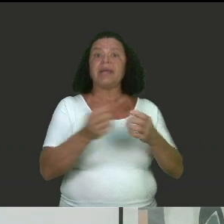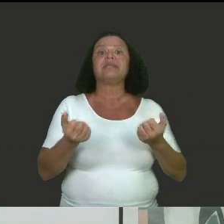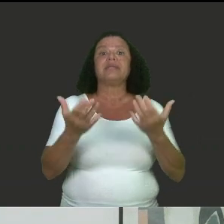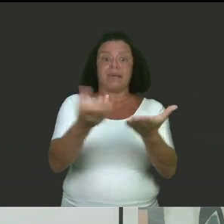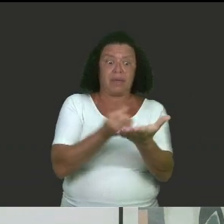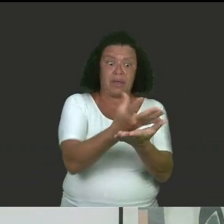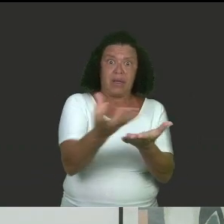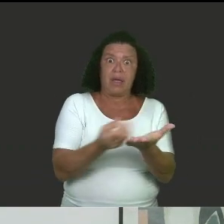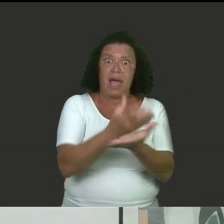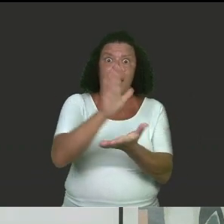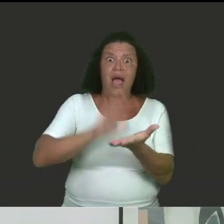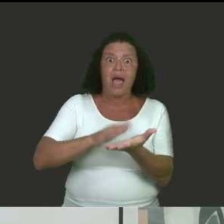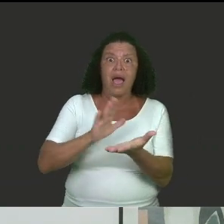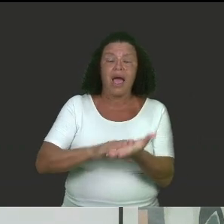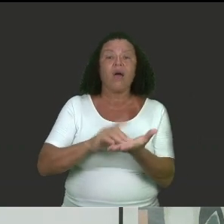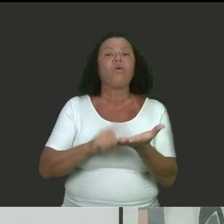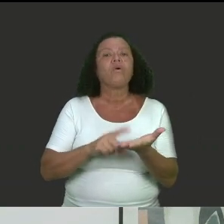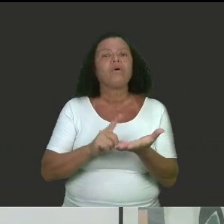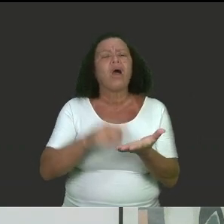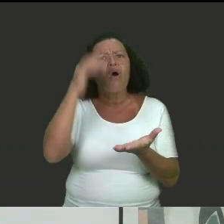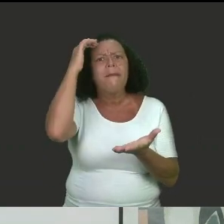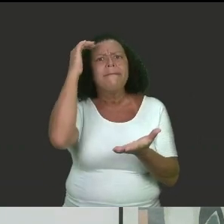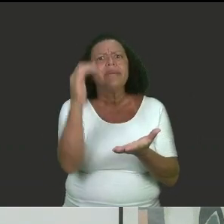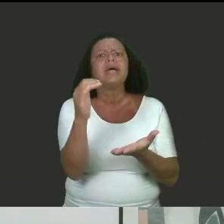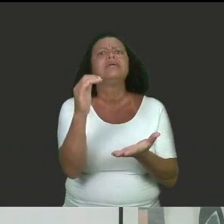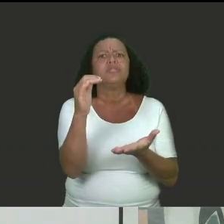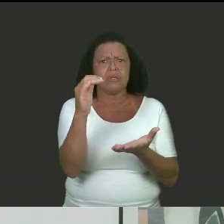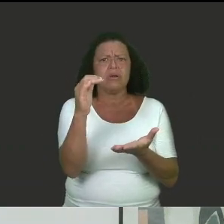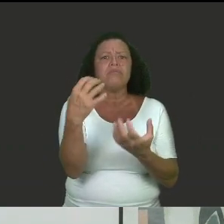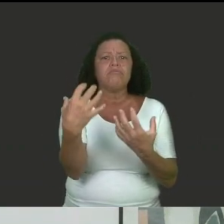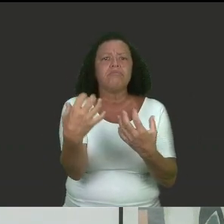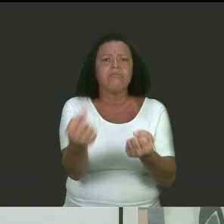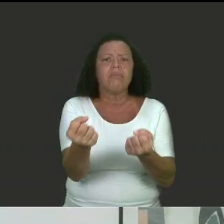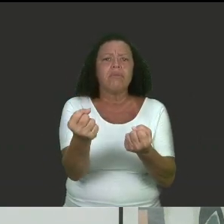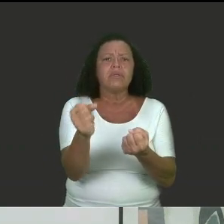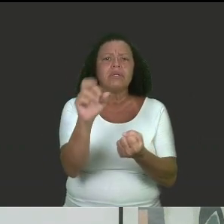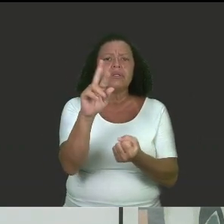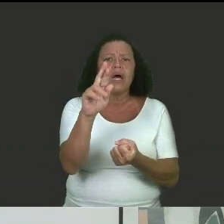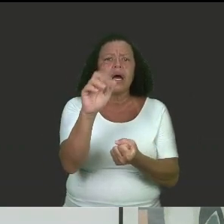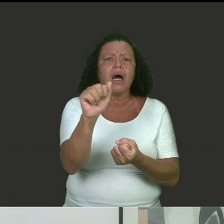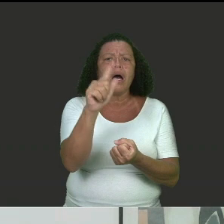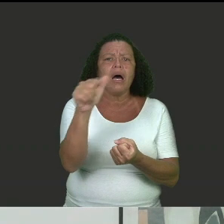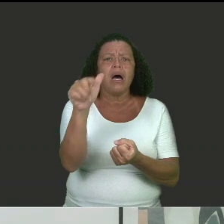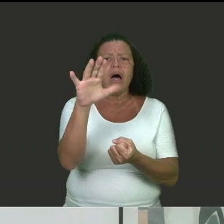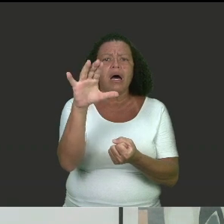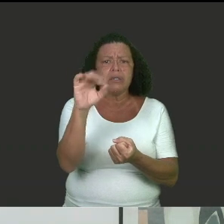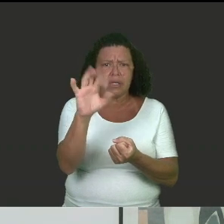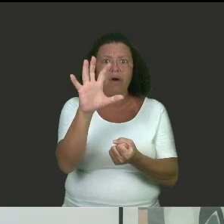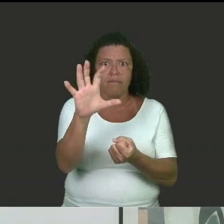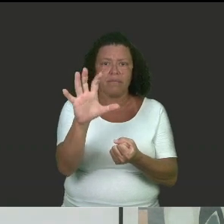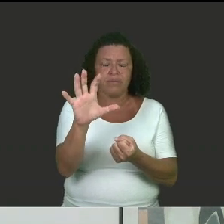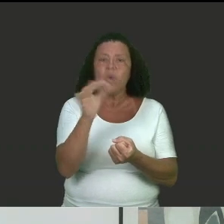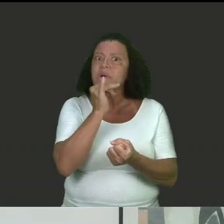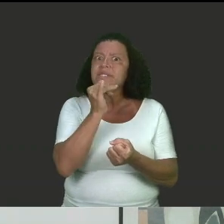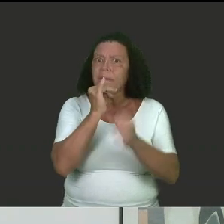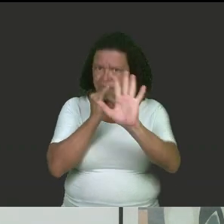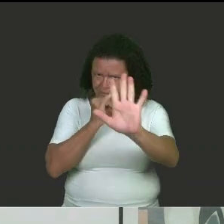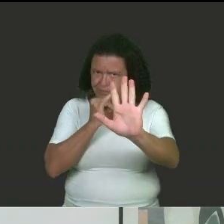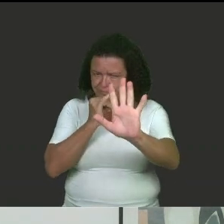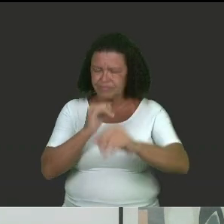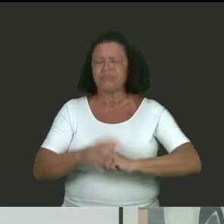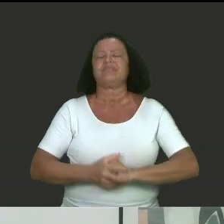segundo o Espiritismo, a obediência é o consentimento da razão. E eu vou dar um exemplo aqui para